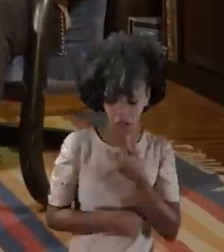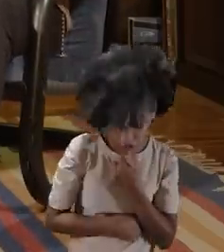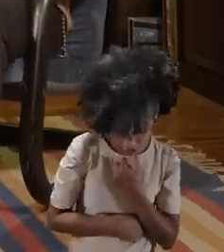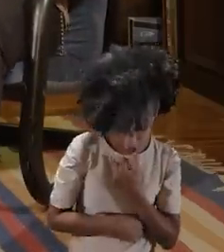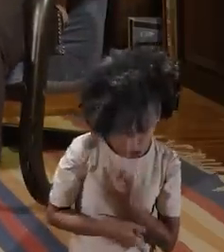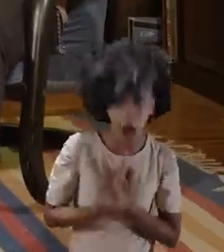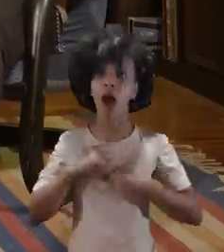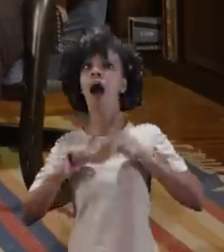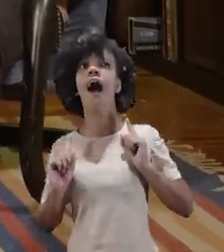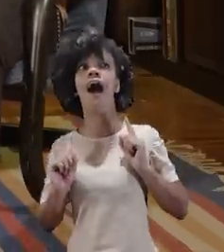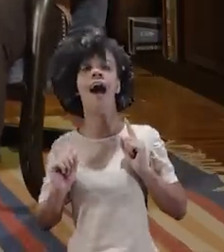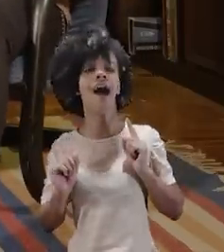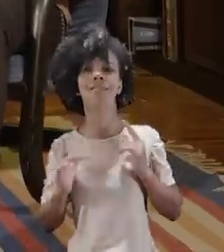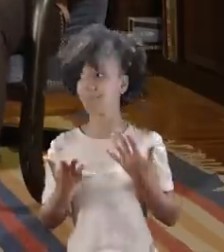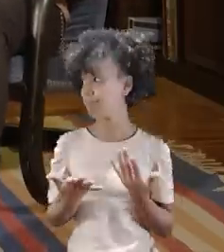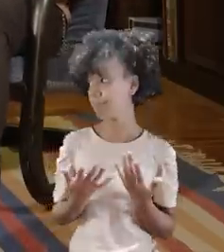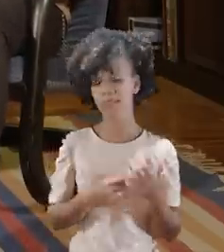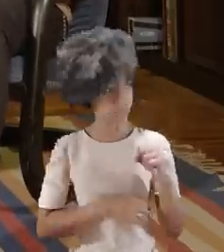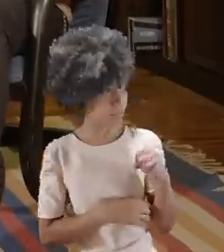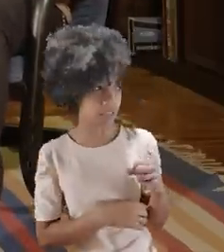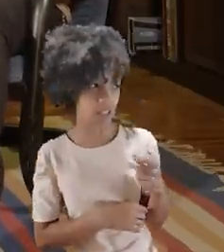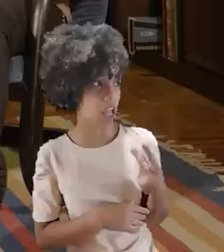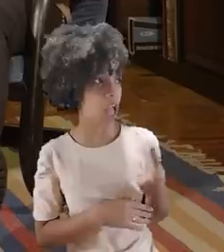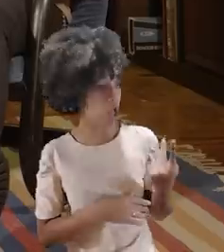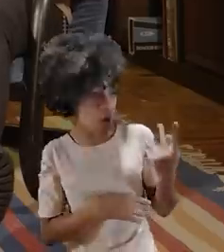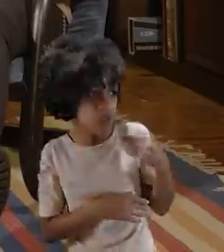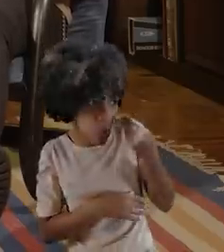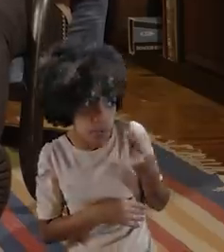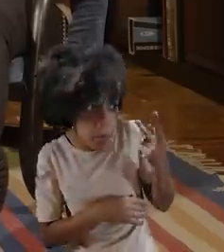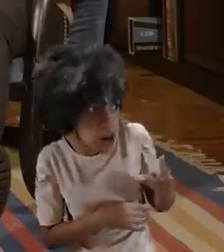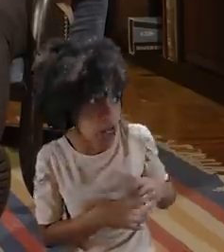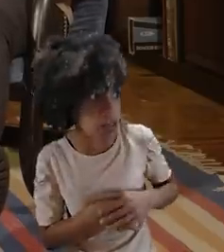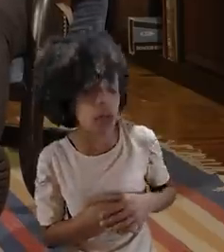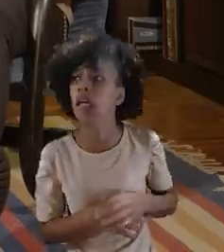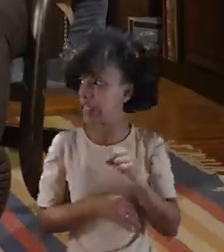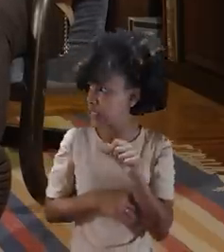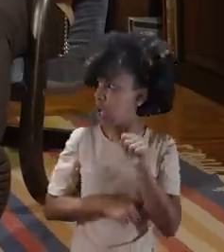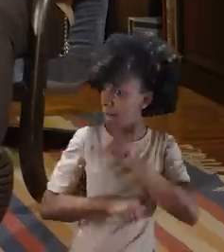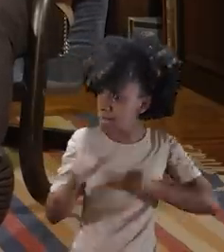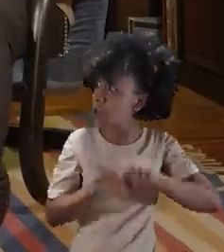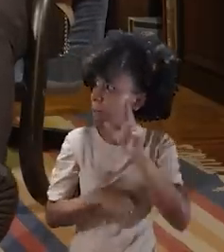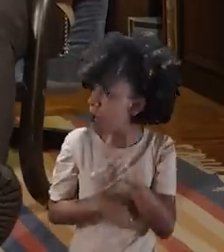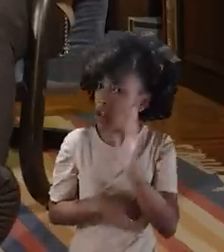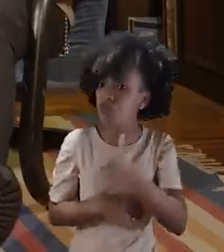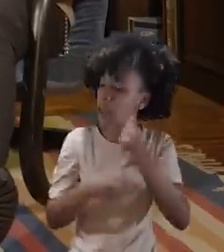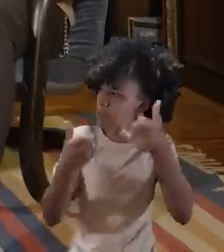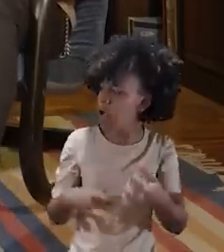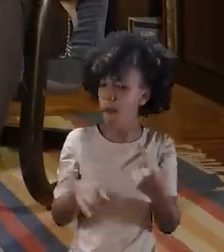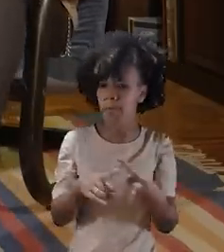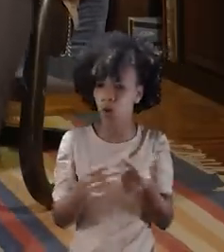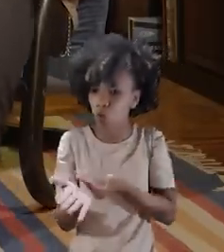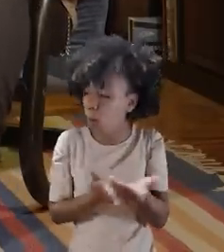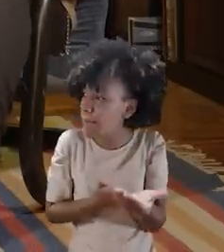para baixo de repente você tá assim né tá mais galo da seu relato próprio mano Mudou alguma coisa você mudou para já falei isso